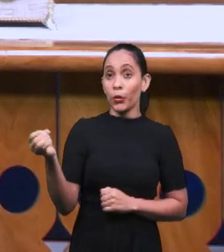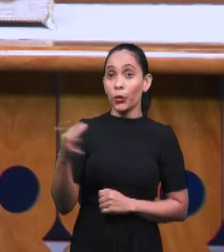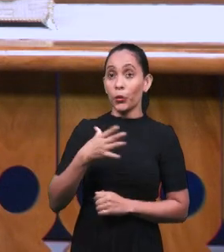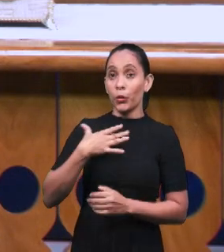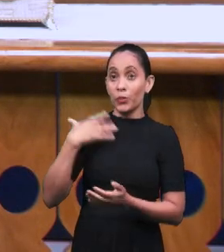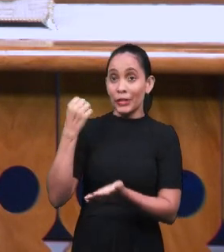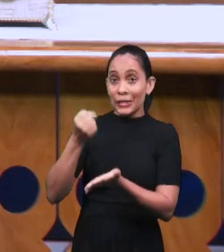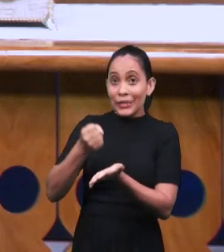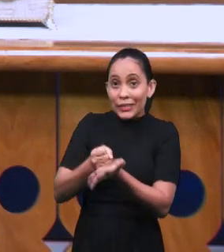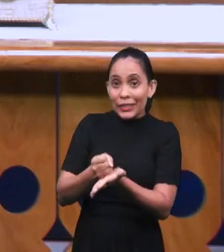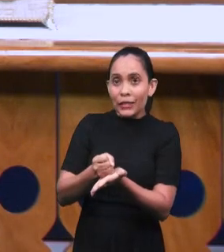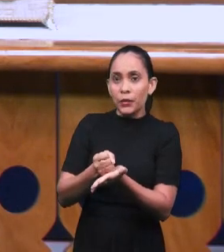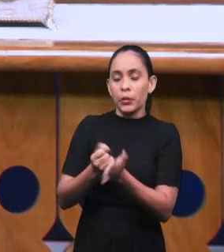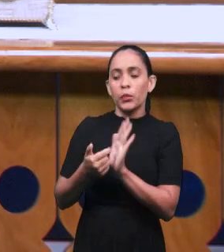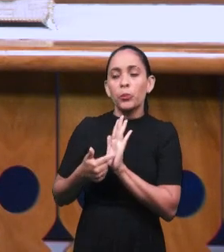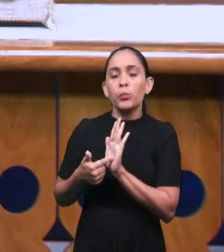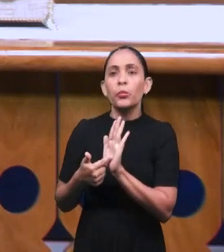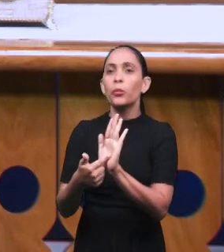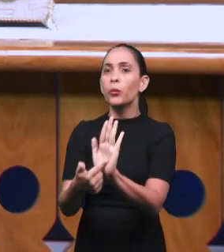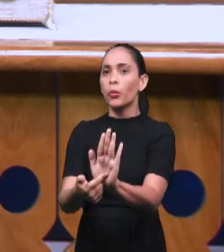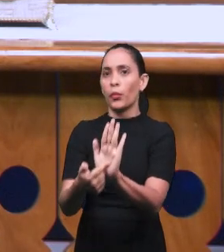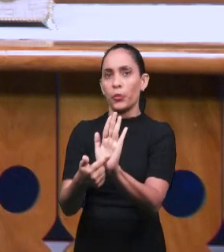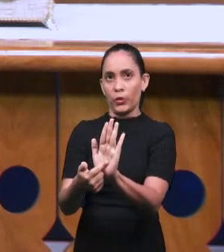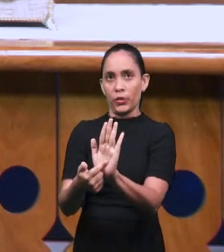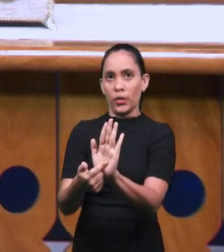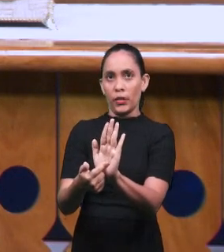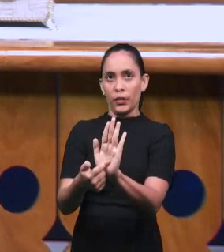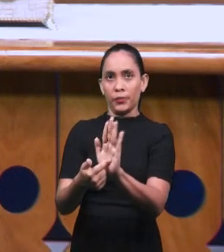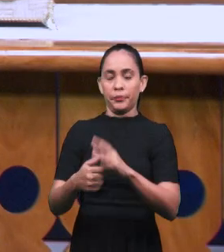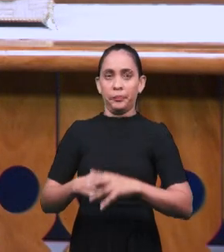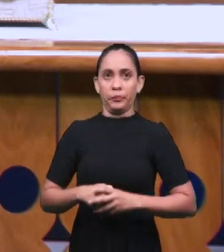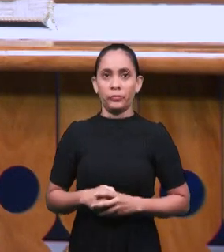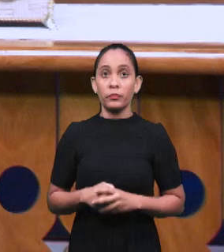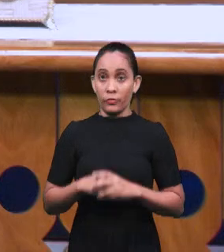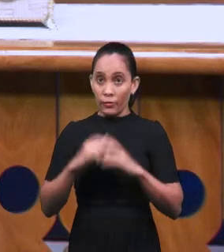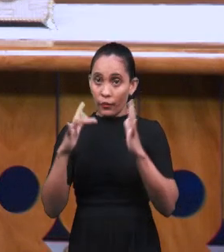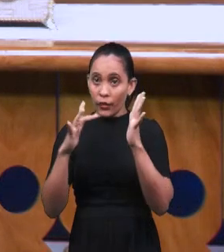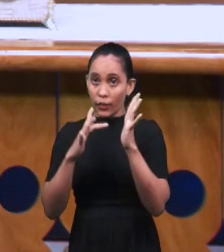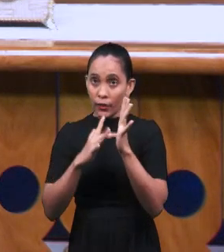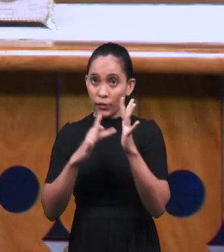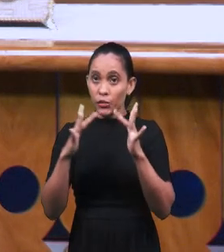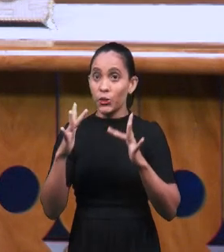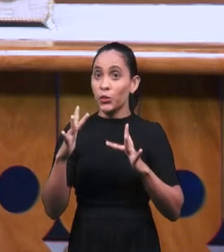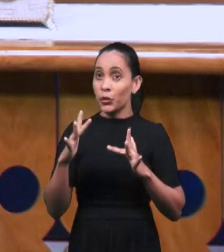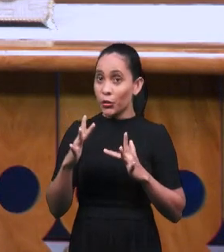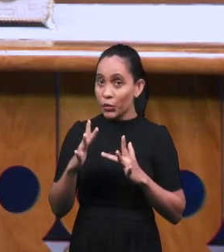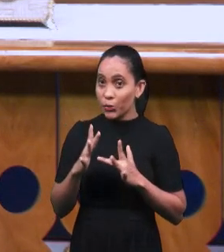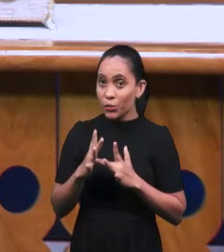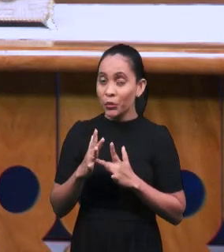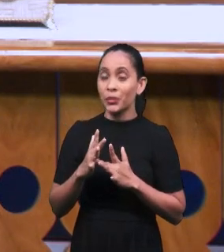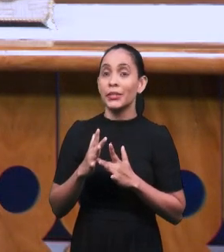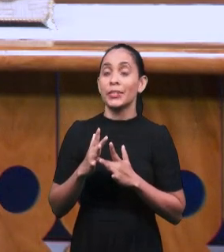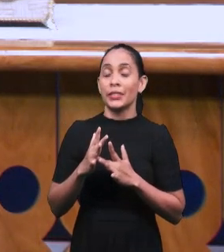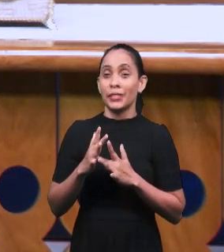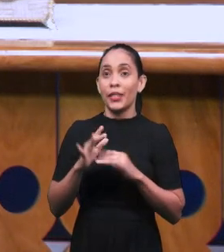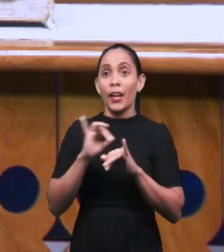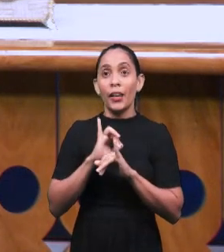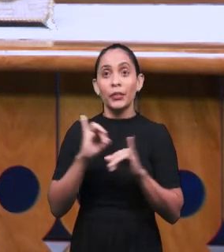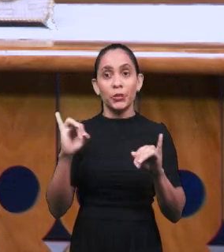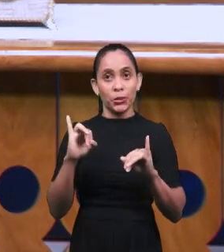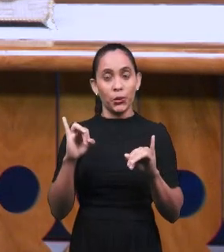Testamento para falar daquilo que Jesus falou em